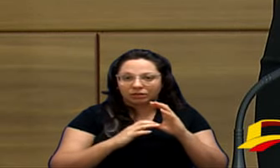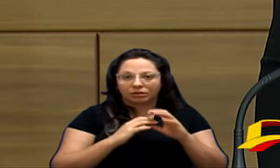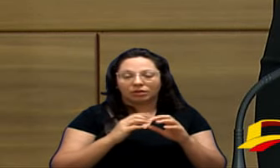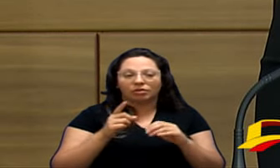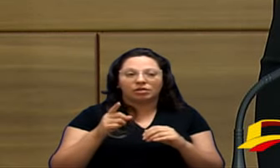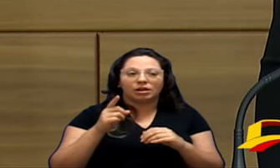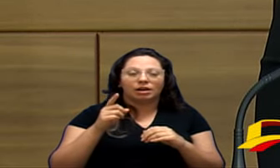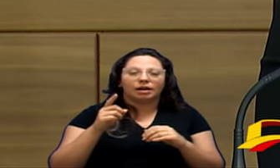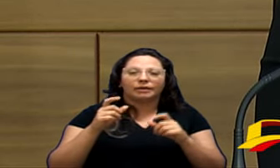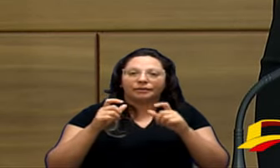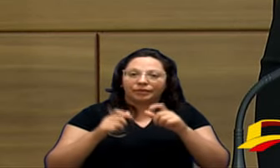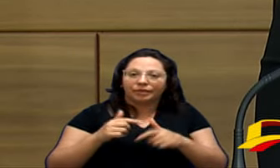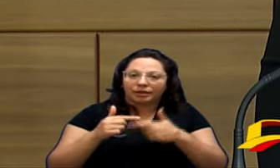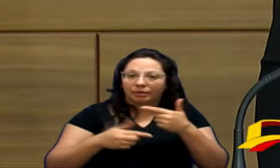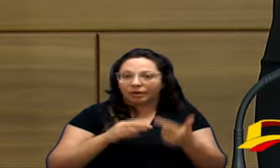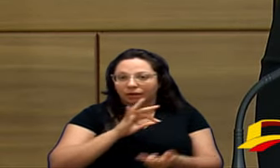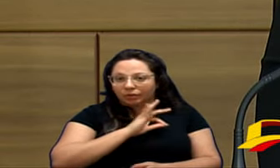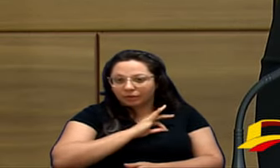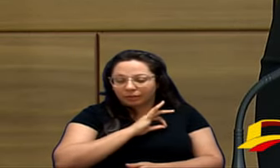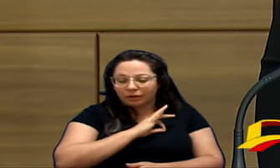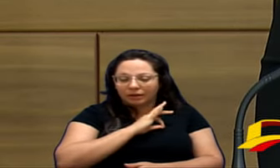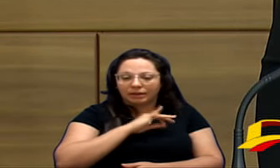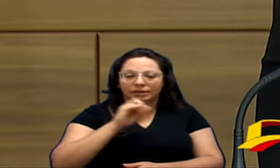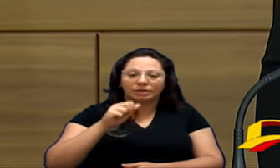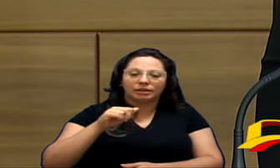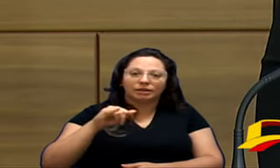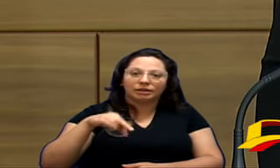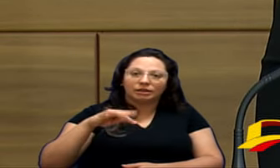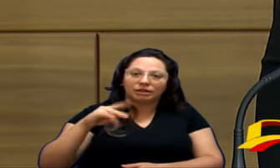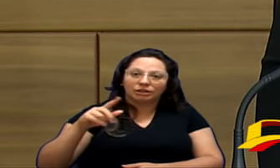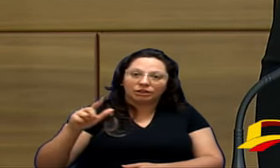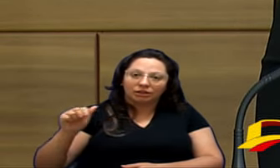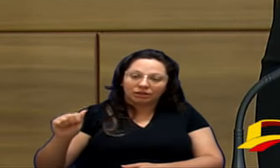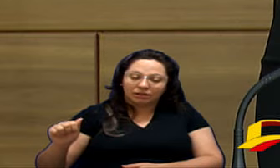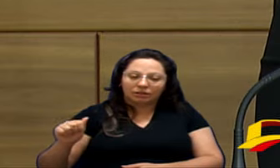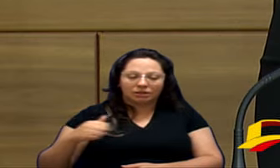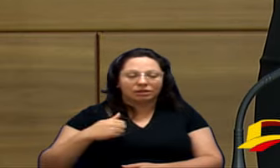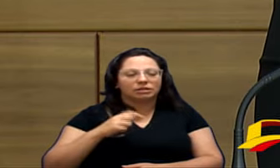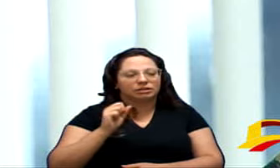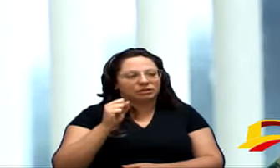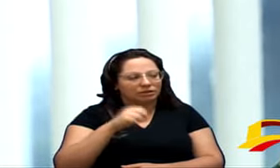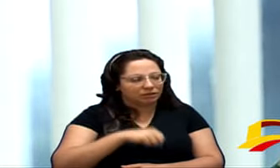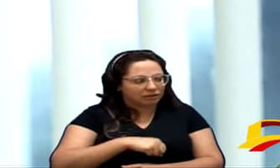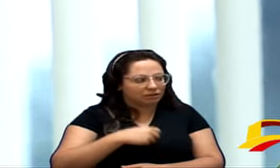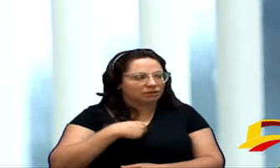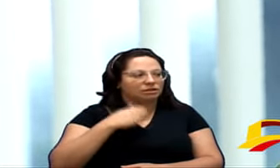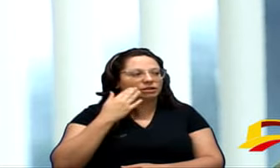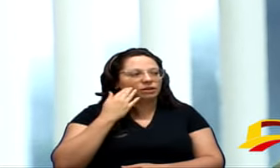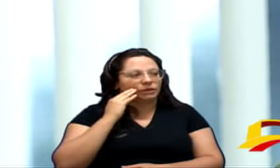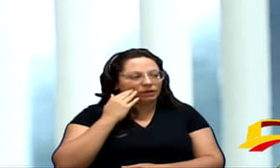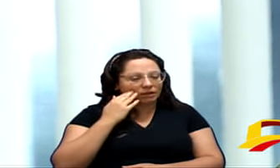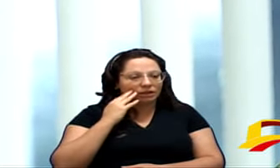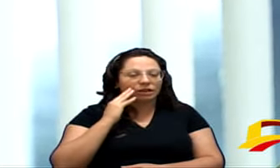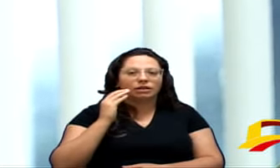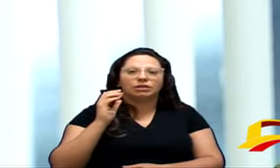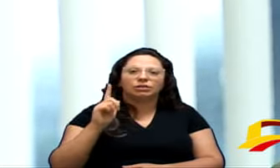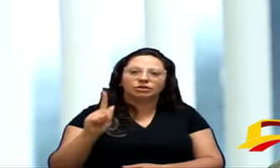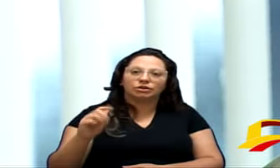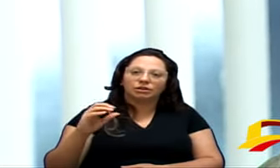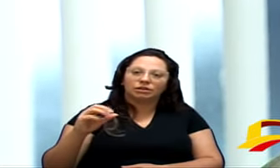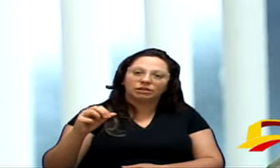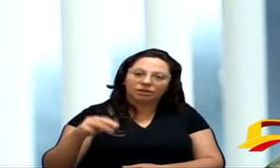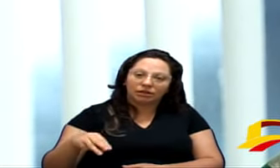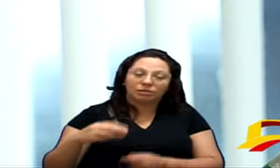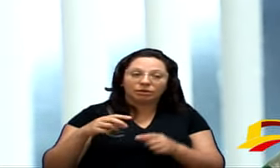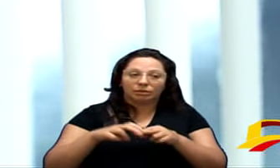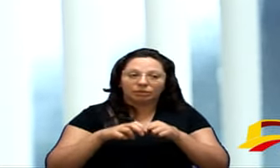reservado serviço inclusive após a ocorrência do crime não eu entendo secretário a função da guarda municipal por isso que eu perguntei